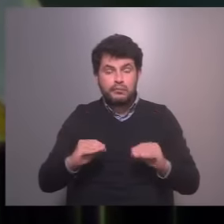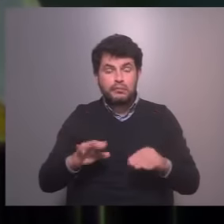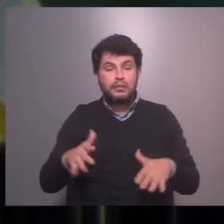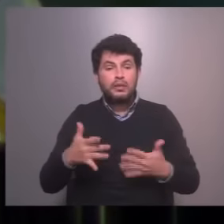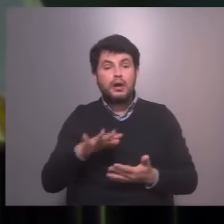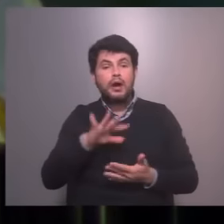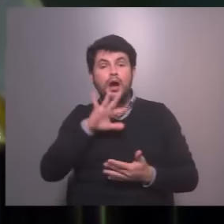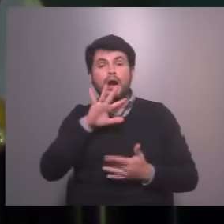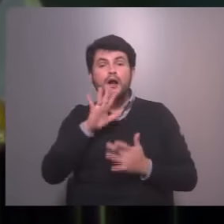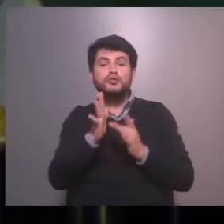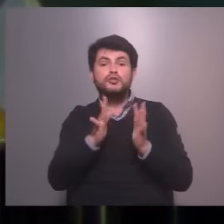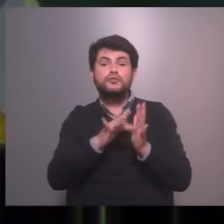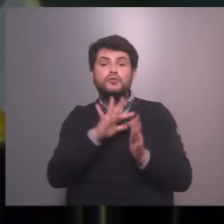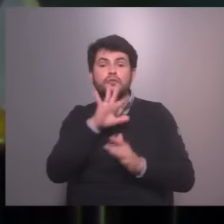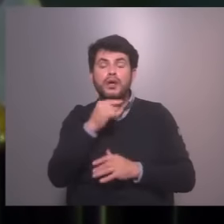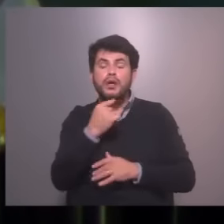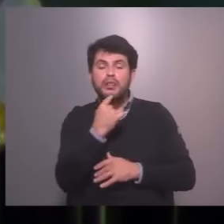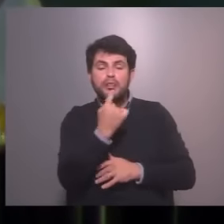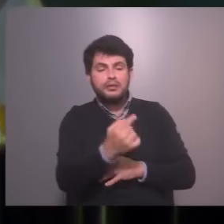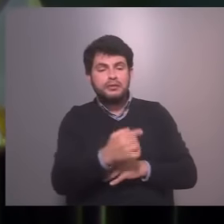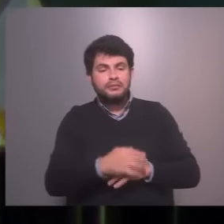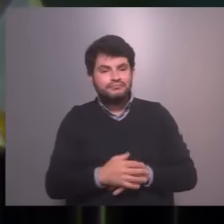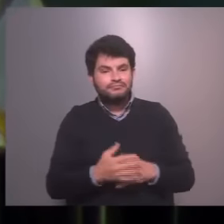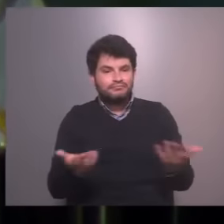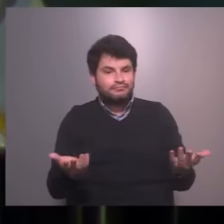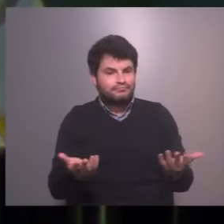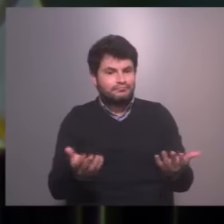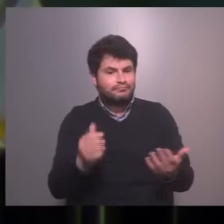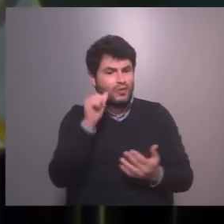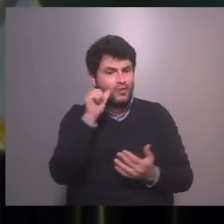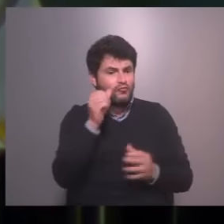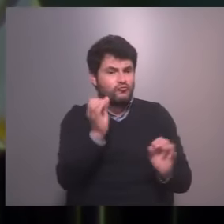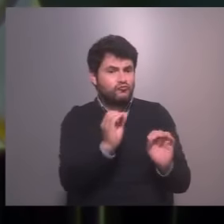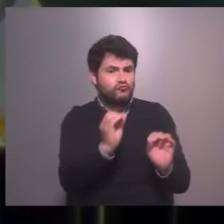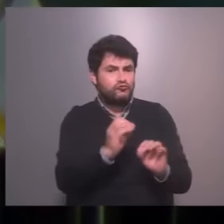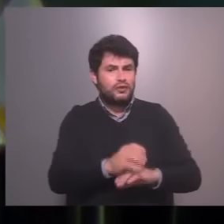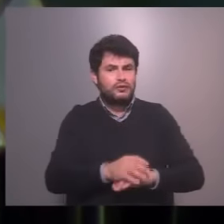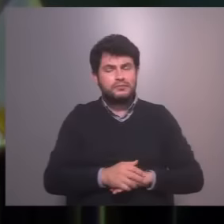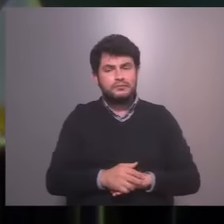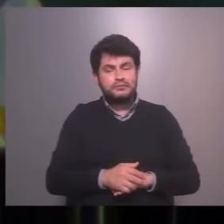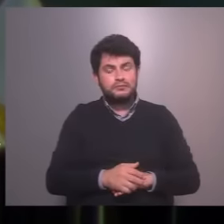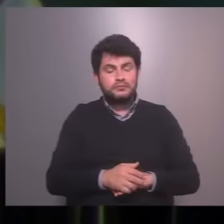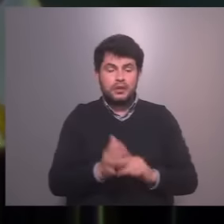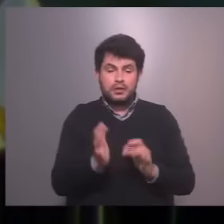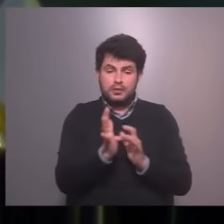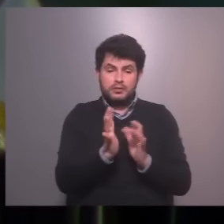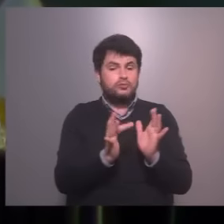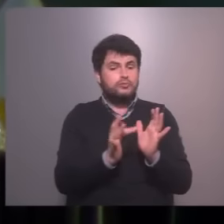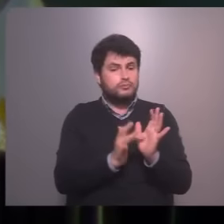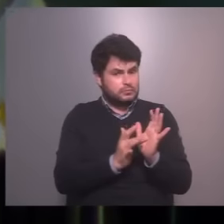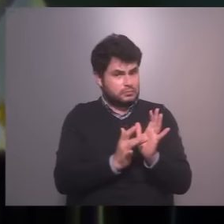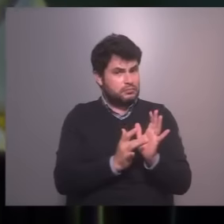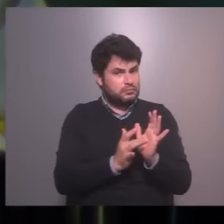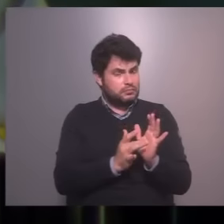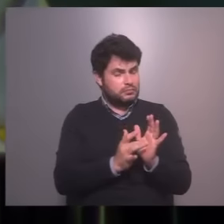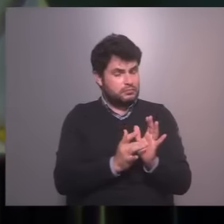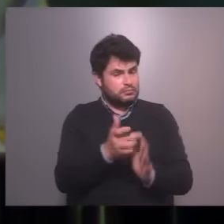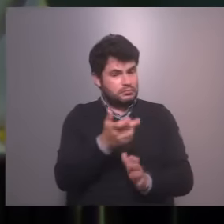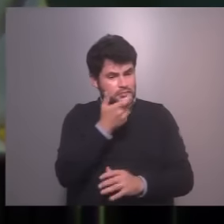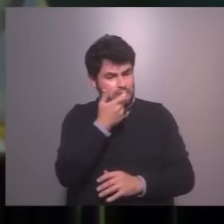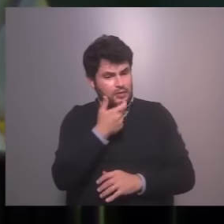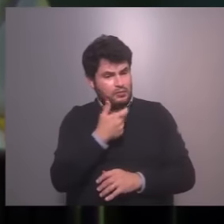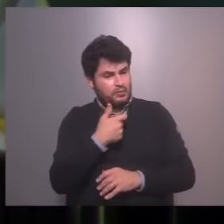altura, faltou o vinho. Então, a mãe de Jesus disse-lhe: